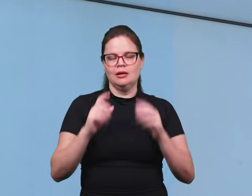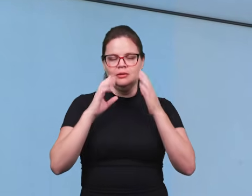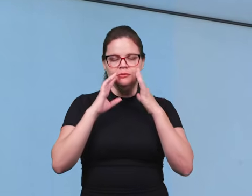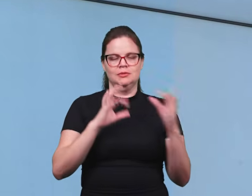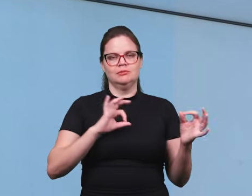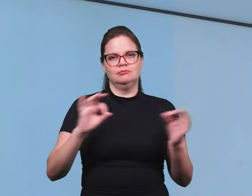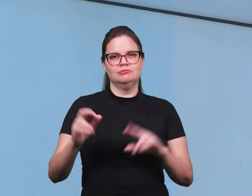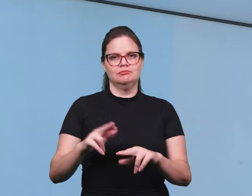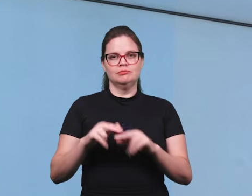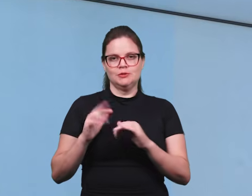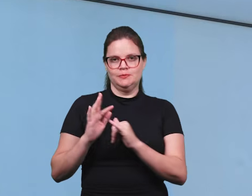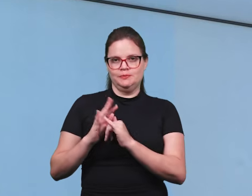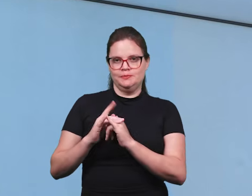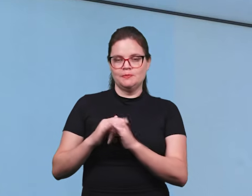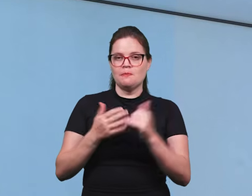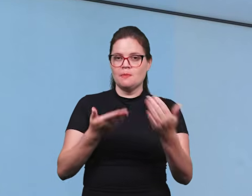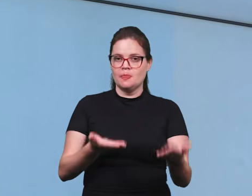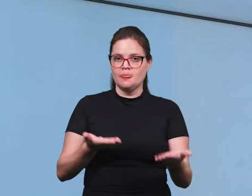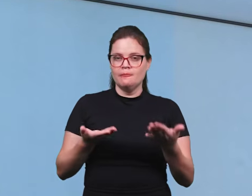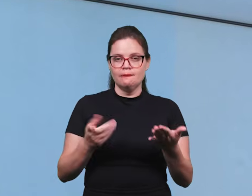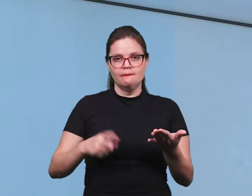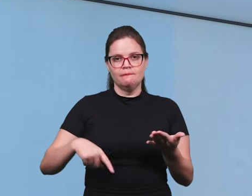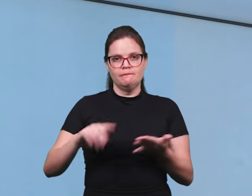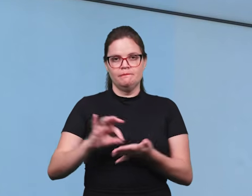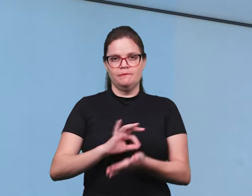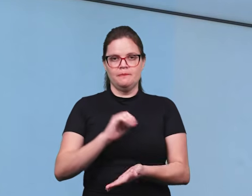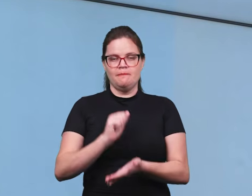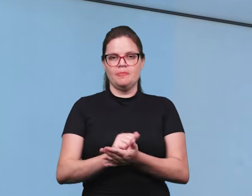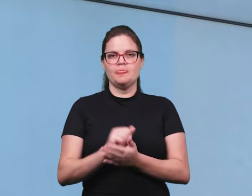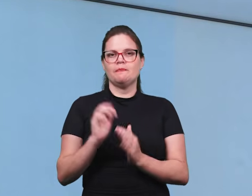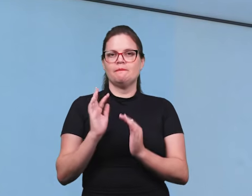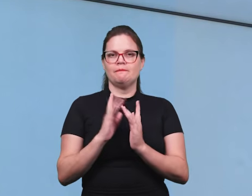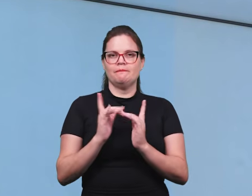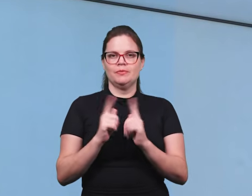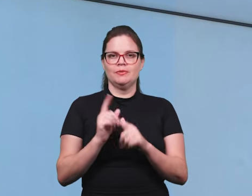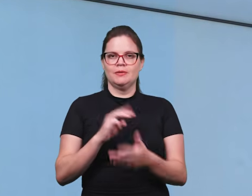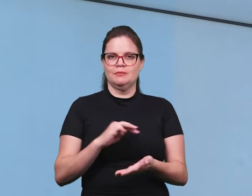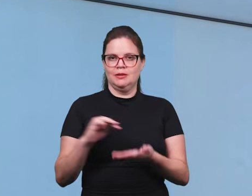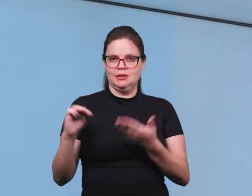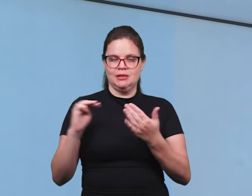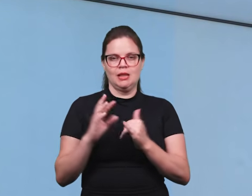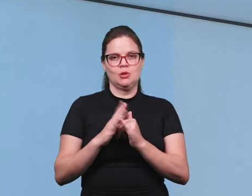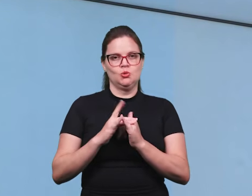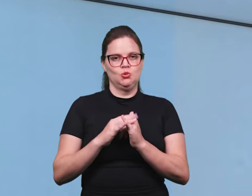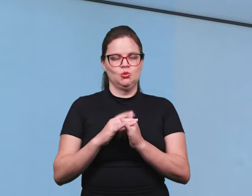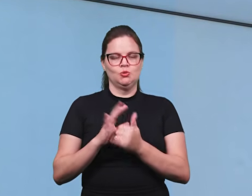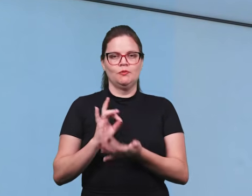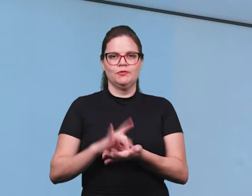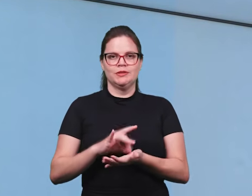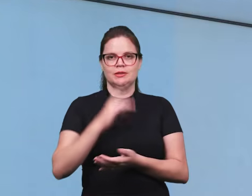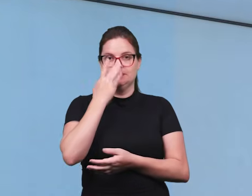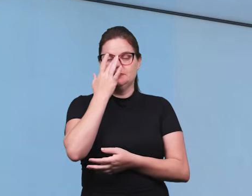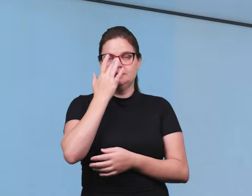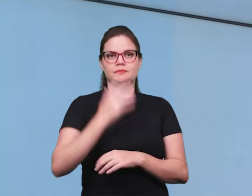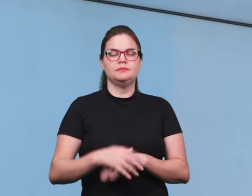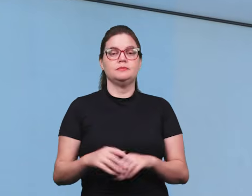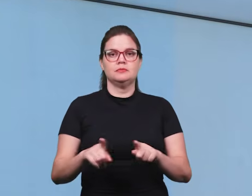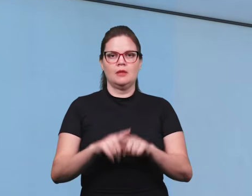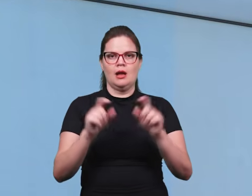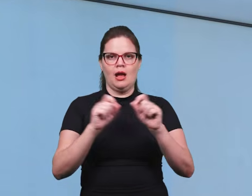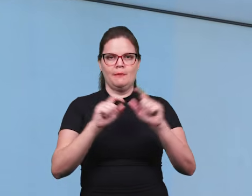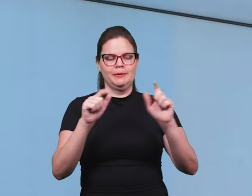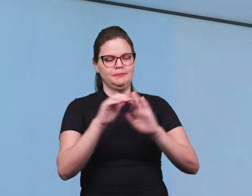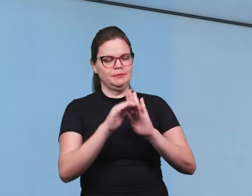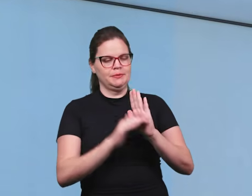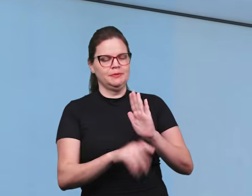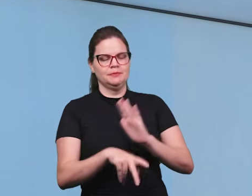isso no YouTube. Inclusive, já deixo o convite a você se inscrever no canal da Igreja Cristã Maranata no YouTube e abrir a